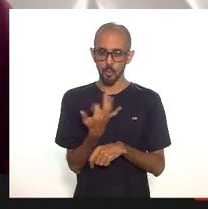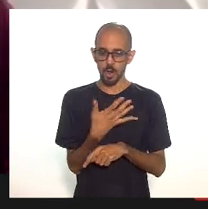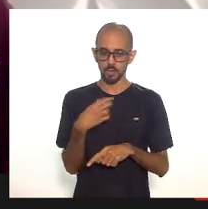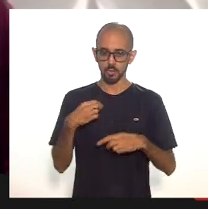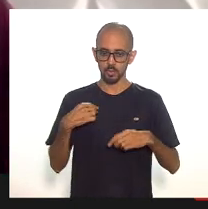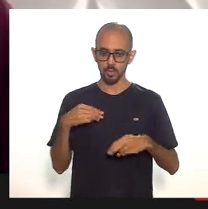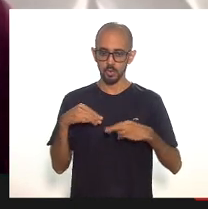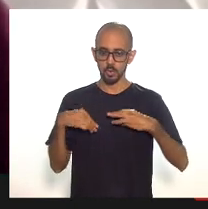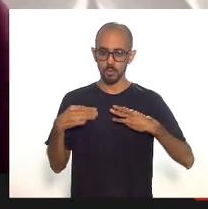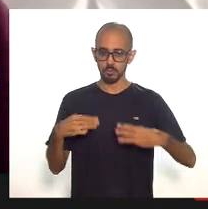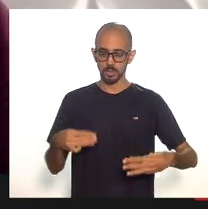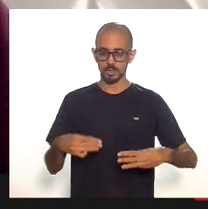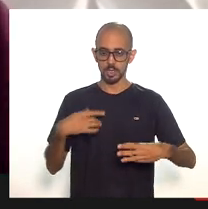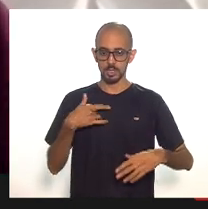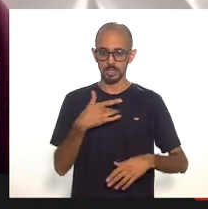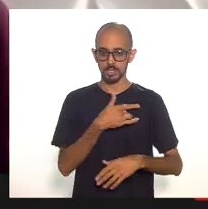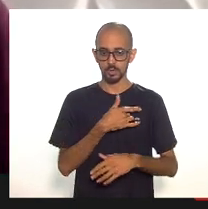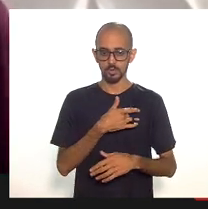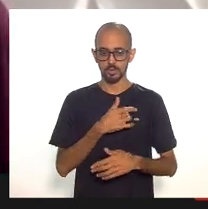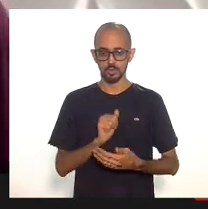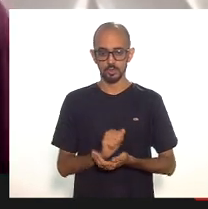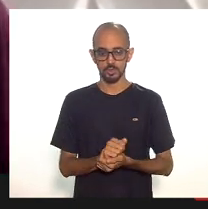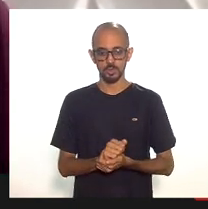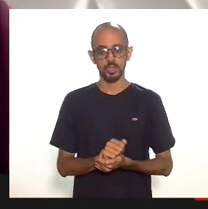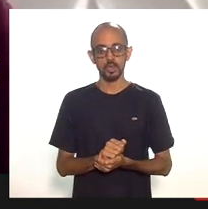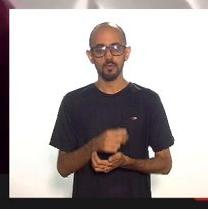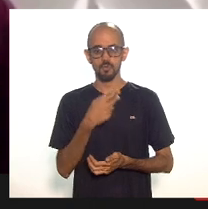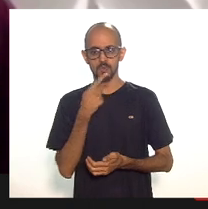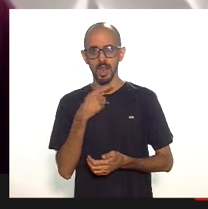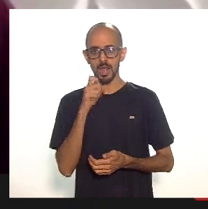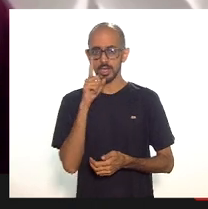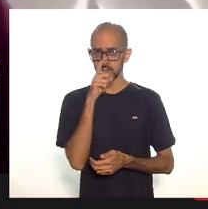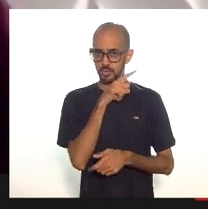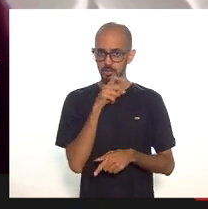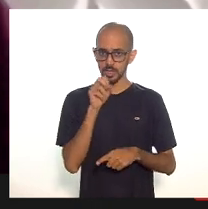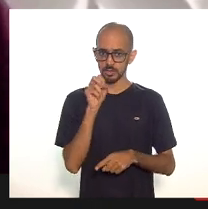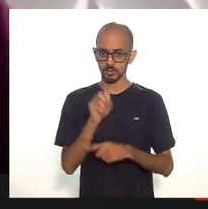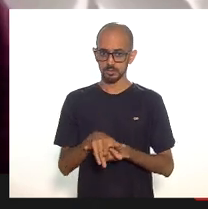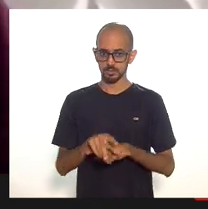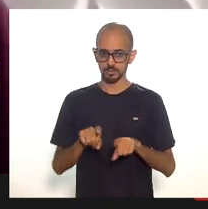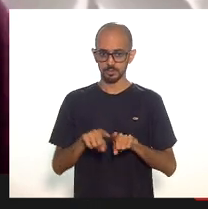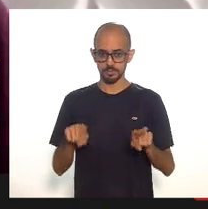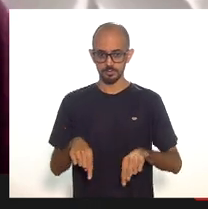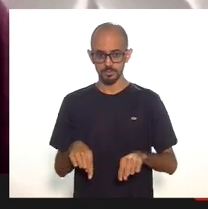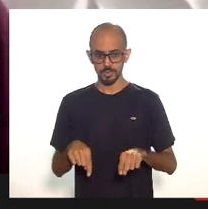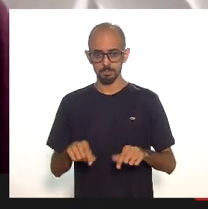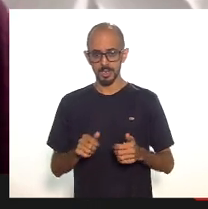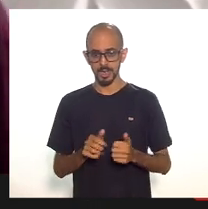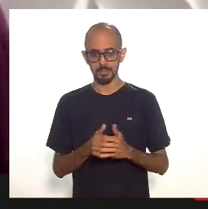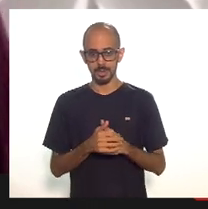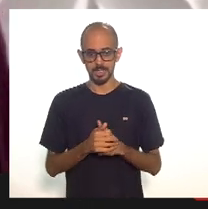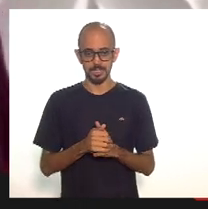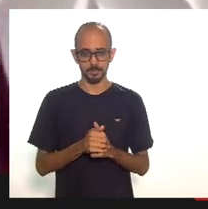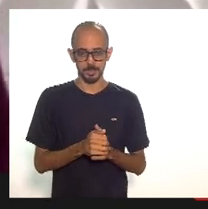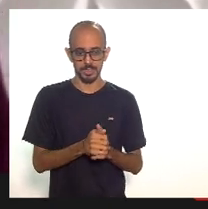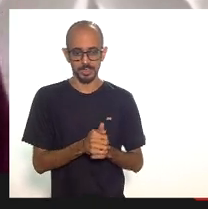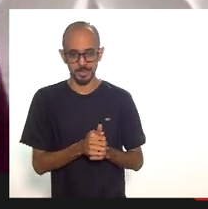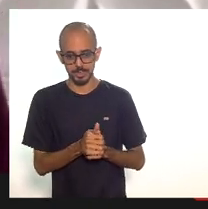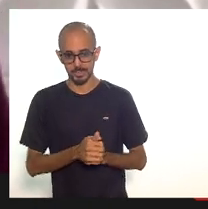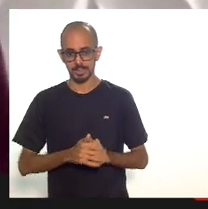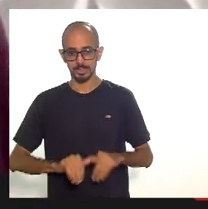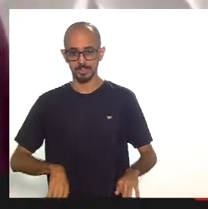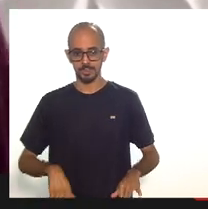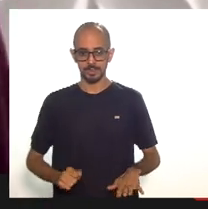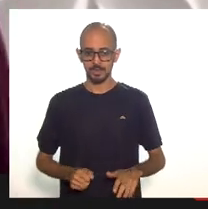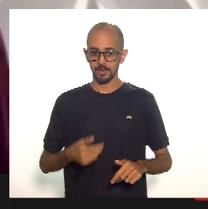da Saúde afirma, né, da dificuldade da contratação dos servidores da saúde, alegando a questão